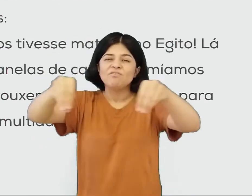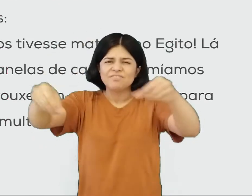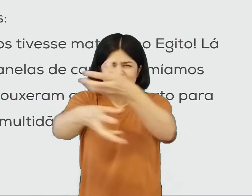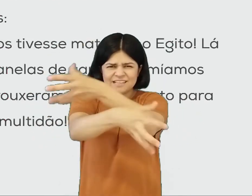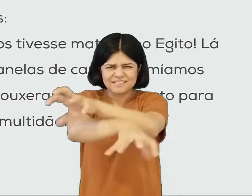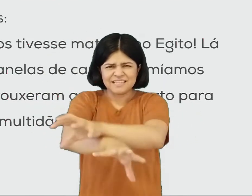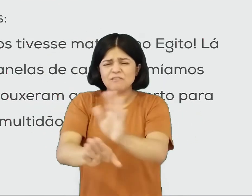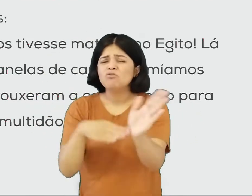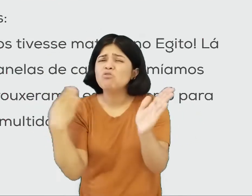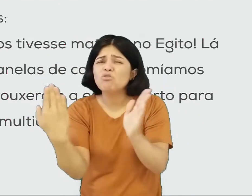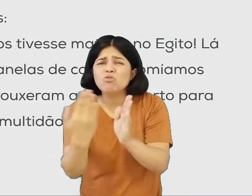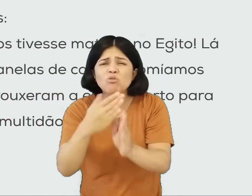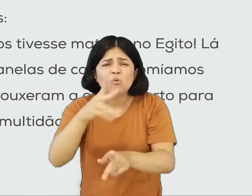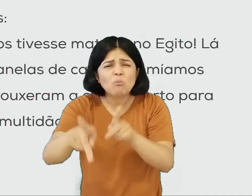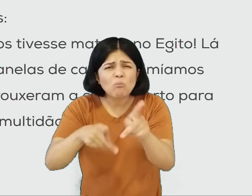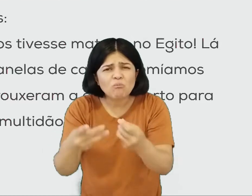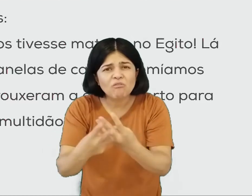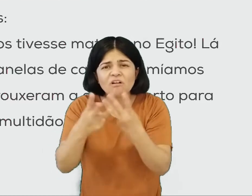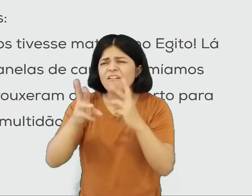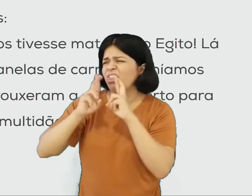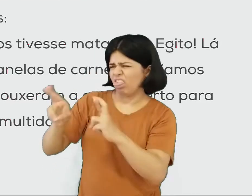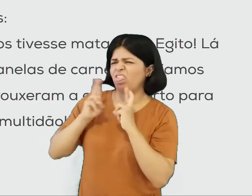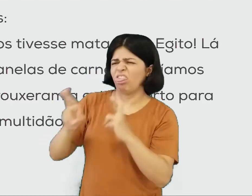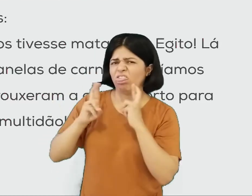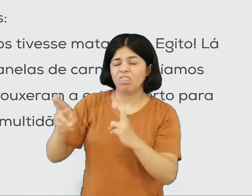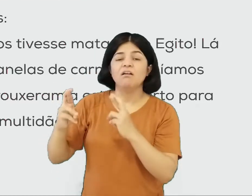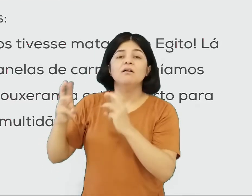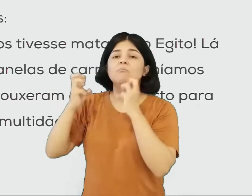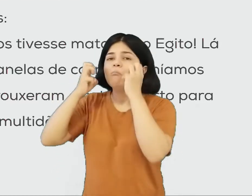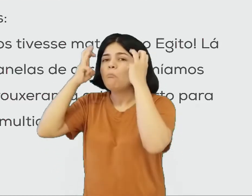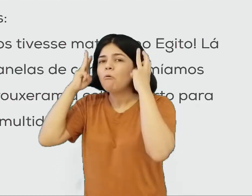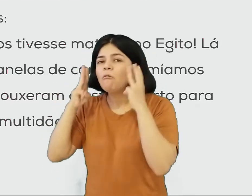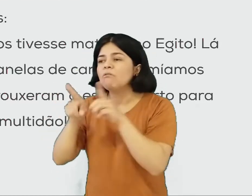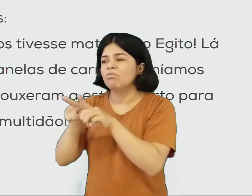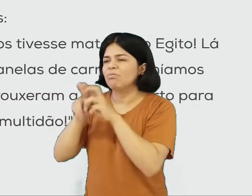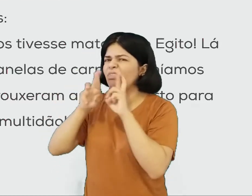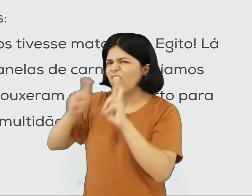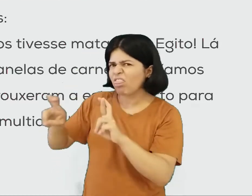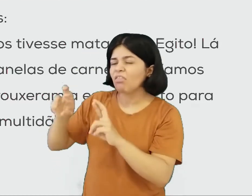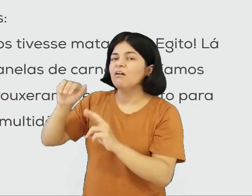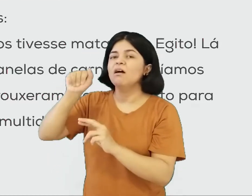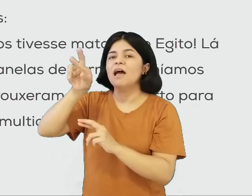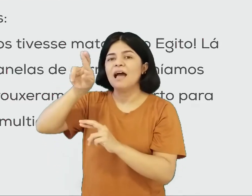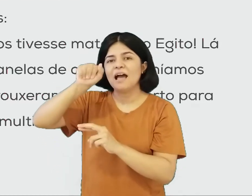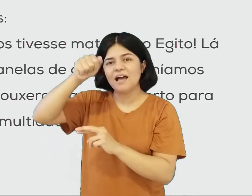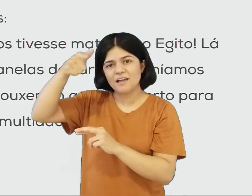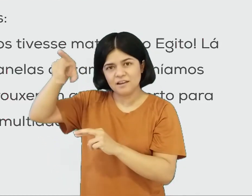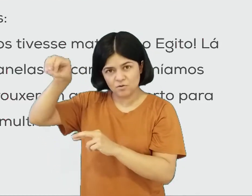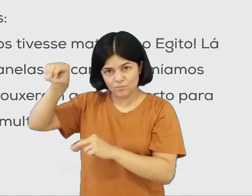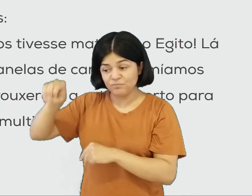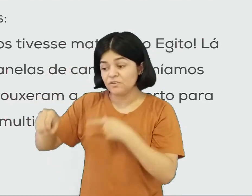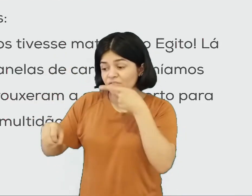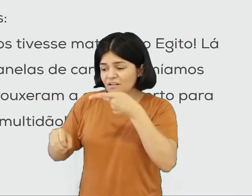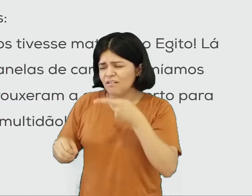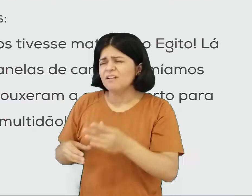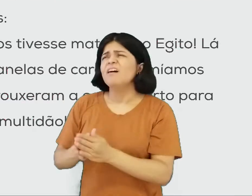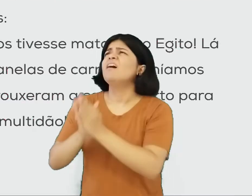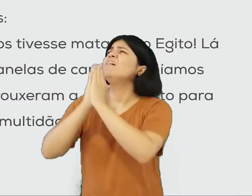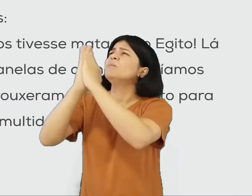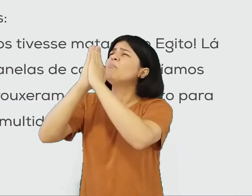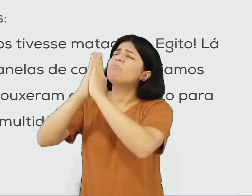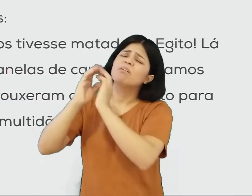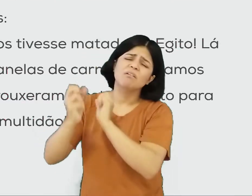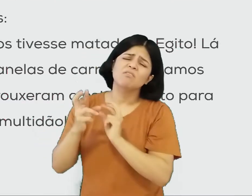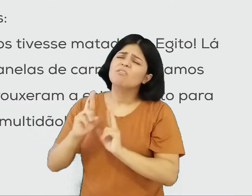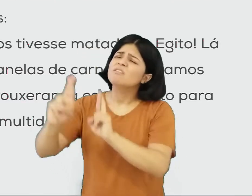Israel reclamou a Moisés e Arão. Disseram-lhe os israelitas: quem dera a mão do Senhor